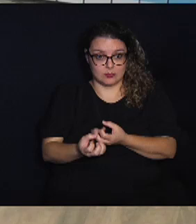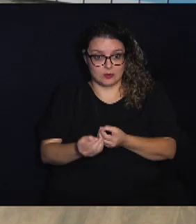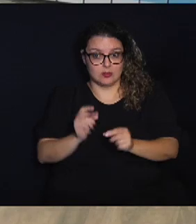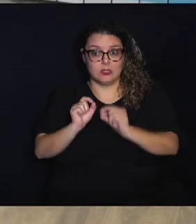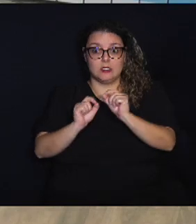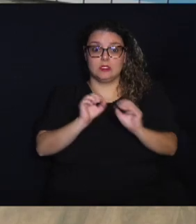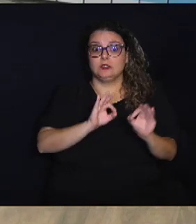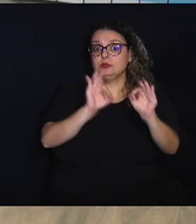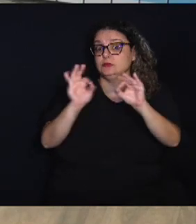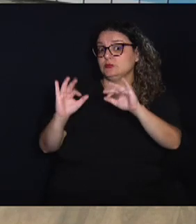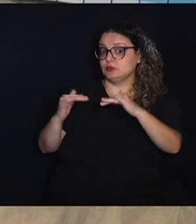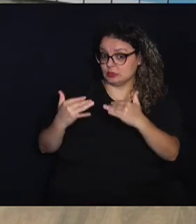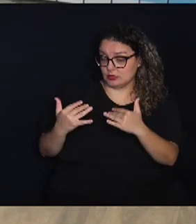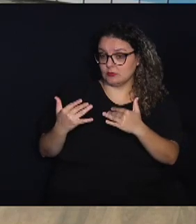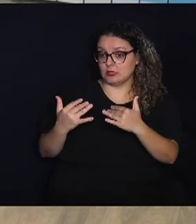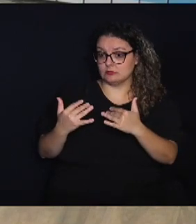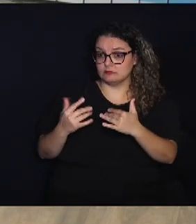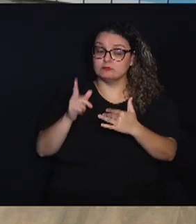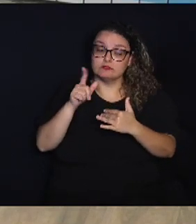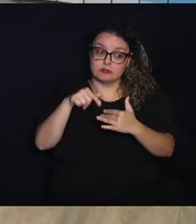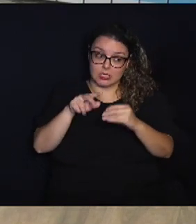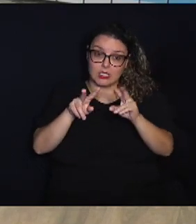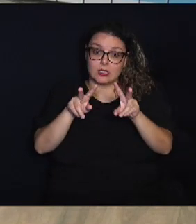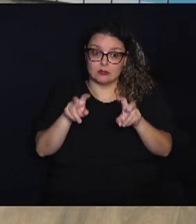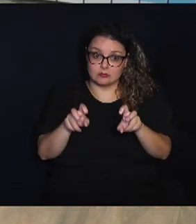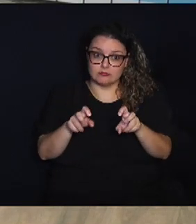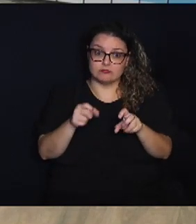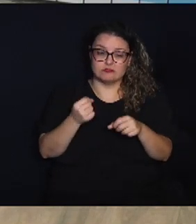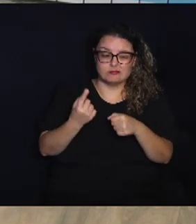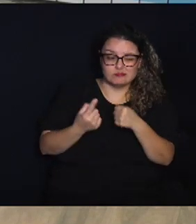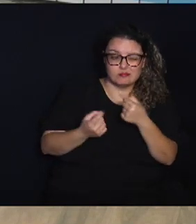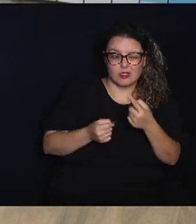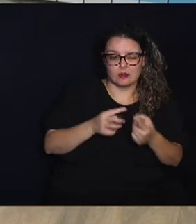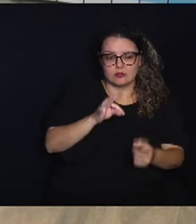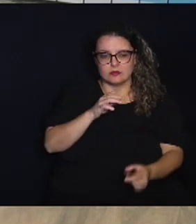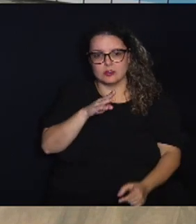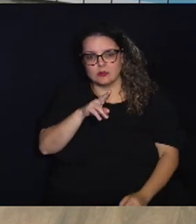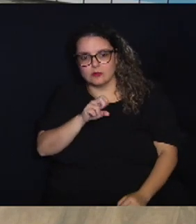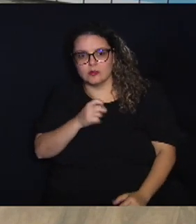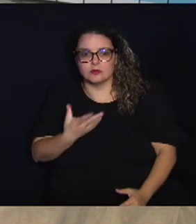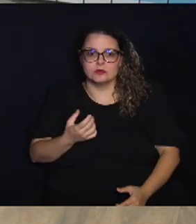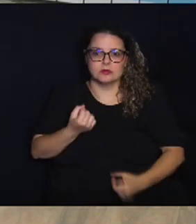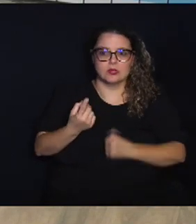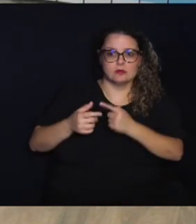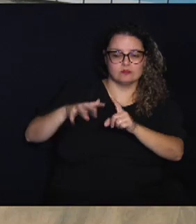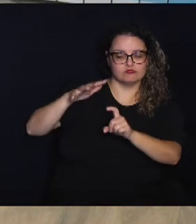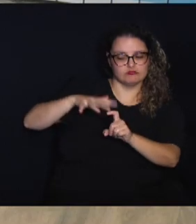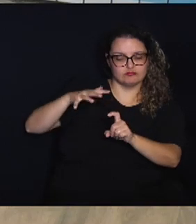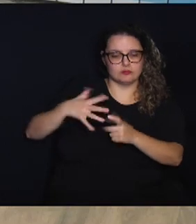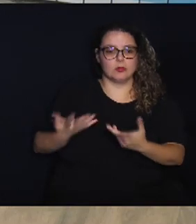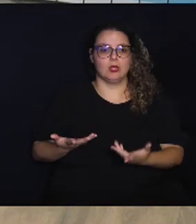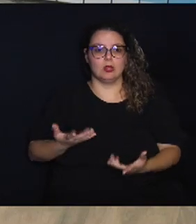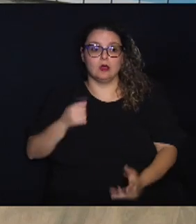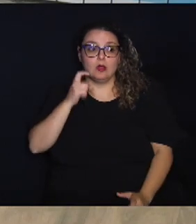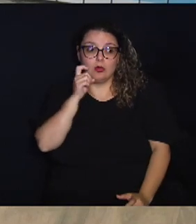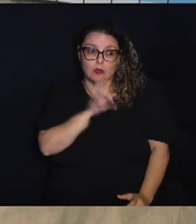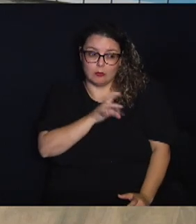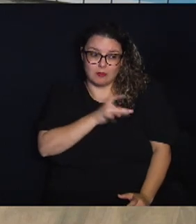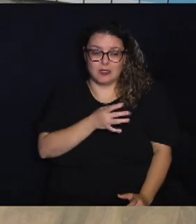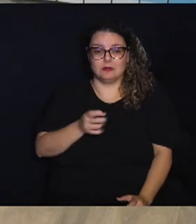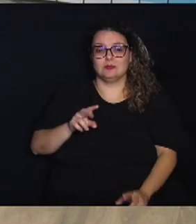nos acompanhando, porque ainda é um assunto que tem alguns tabus, tem alguns mitos, as pessoas ainda ficam com medo deste